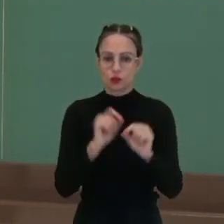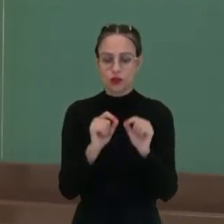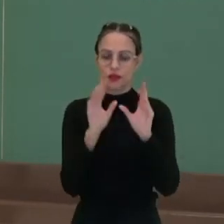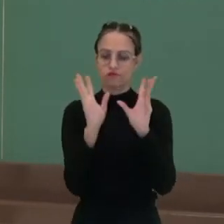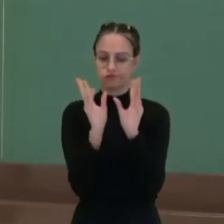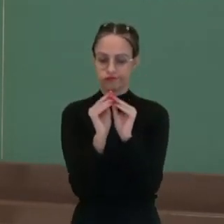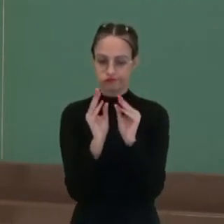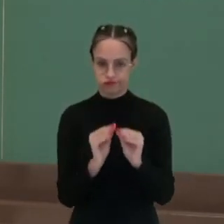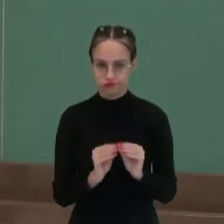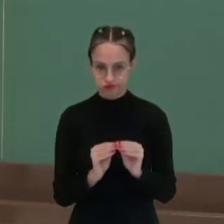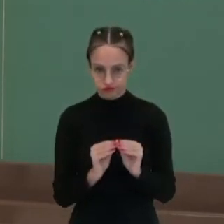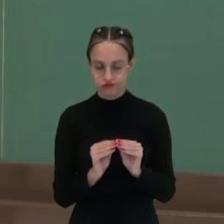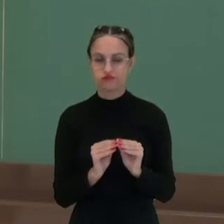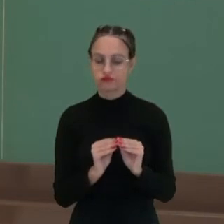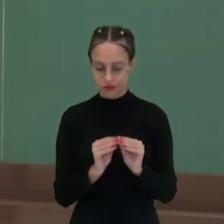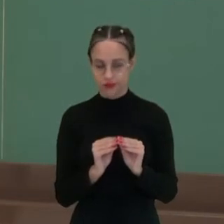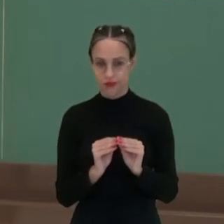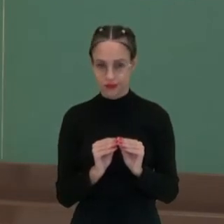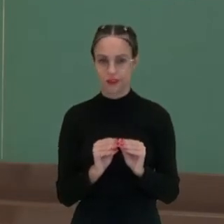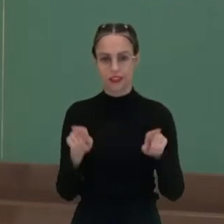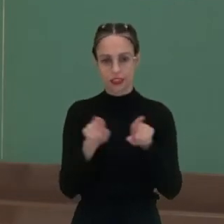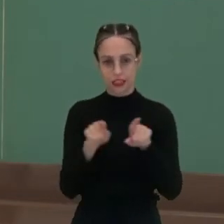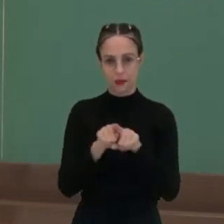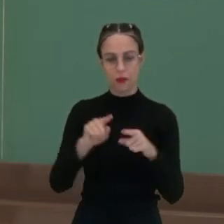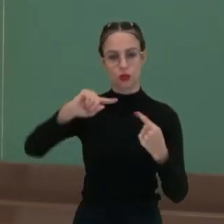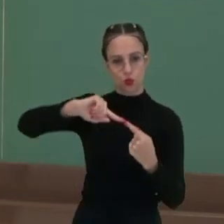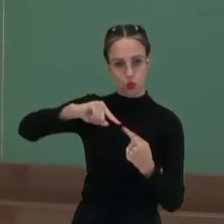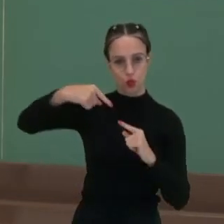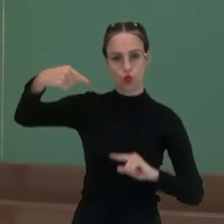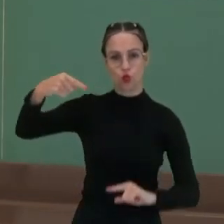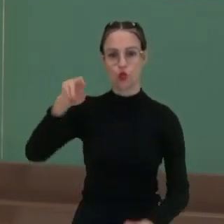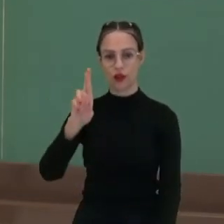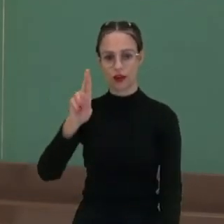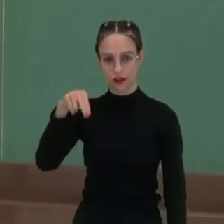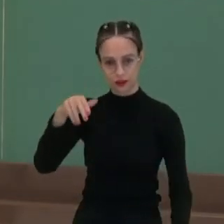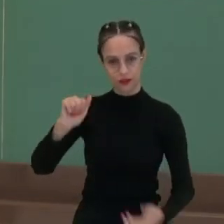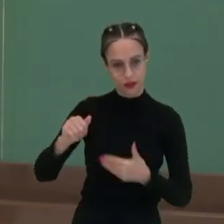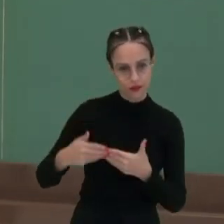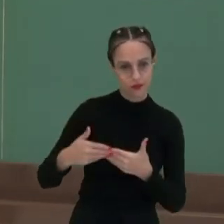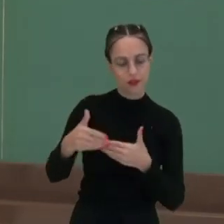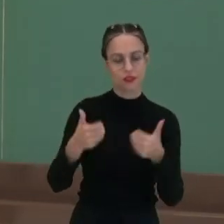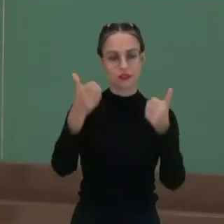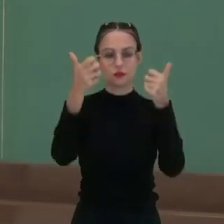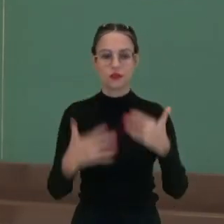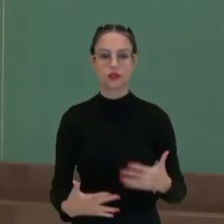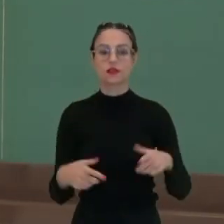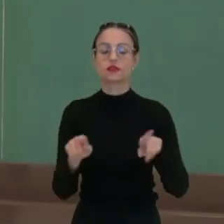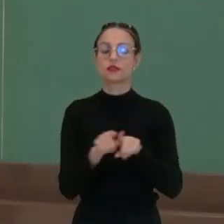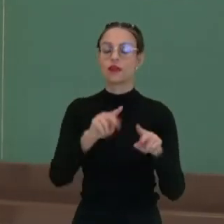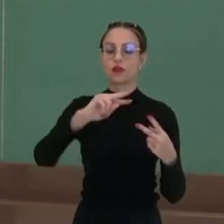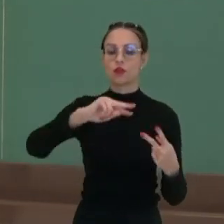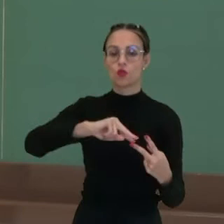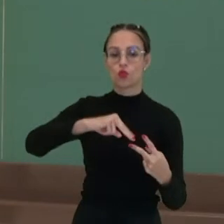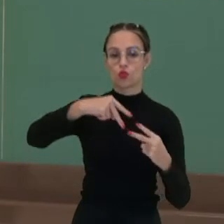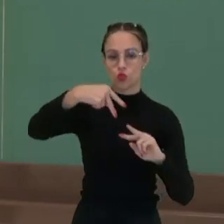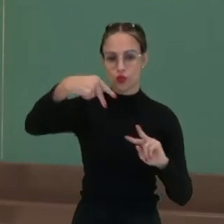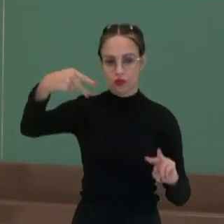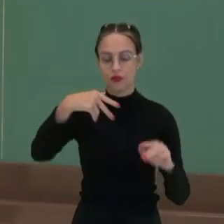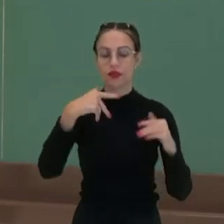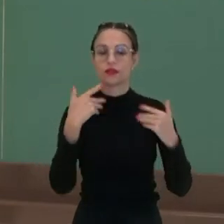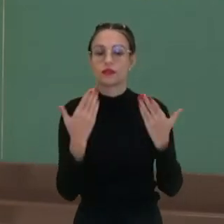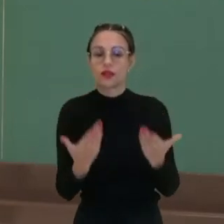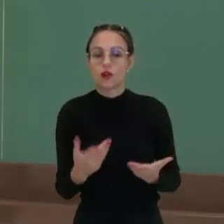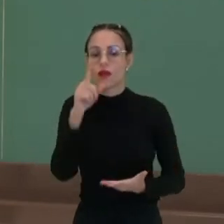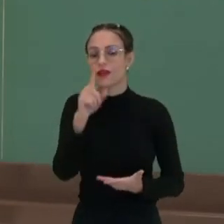de moléculas também do RNA, que a gente vai conhecer daqui a pouquinho. E o DNA, portanto, ele